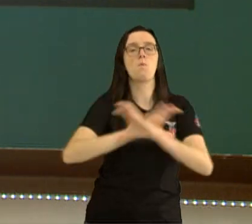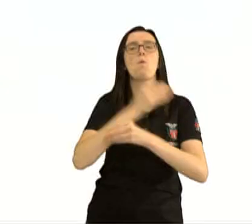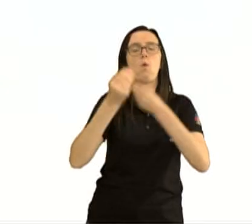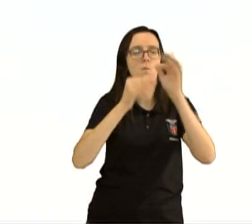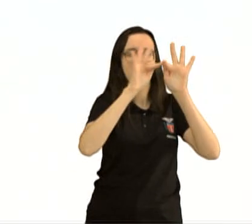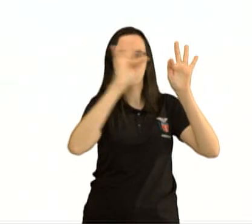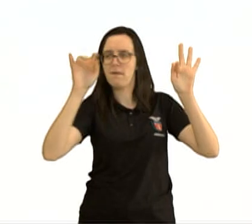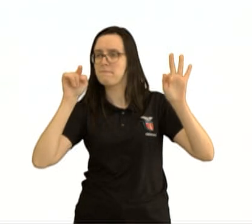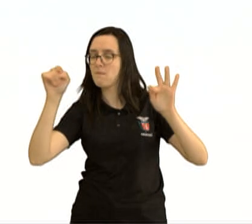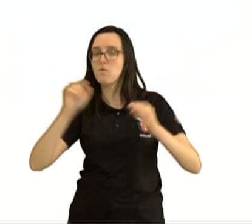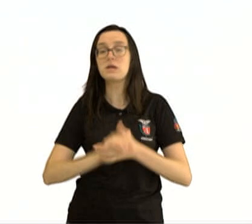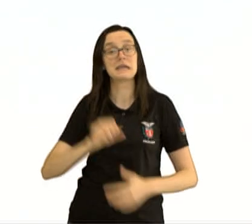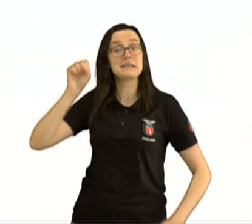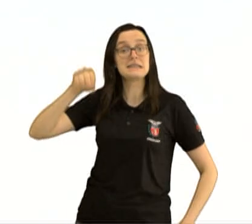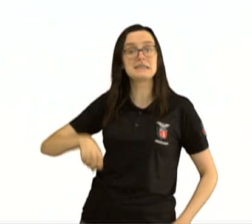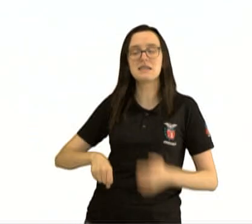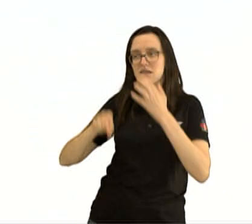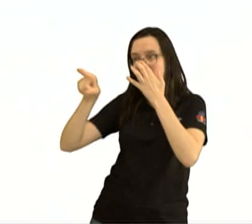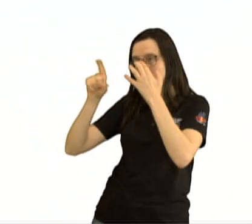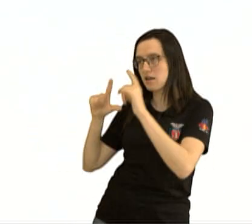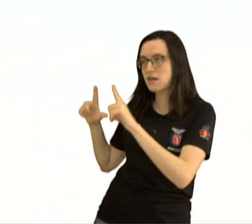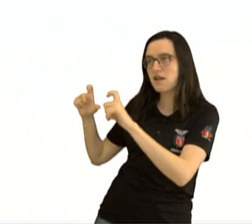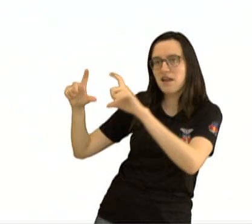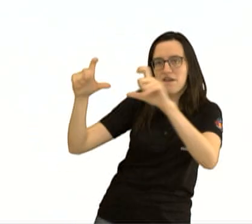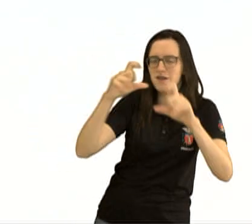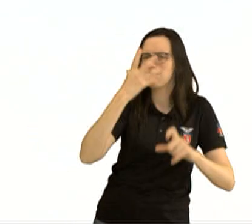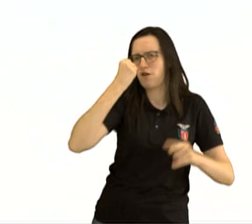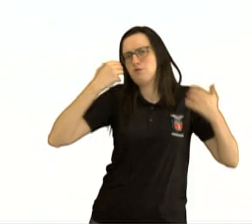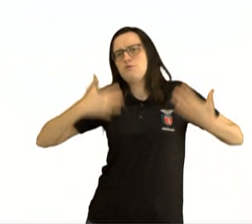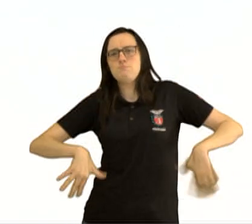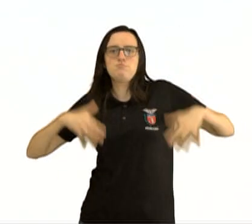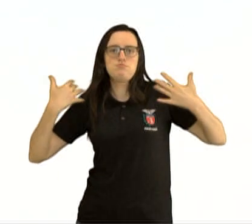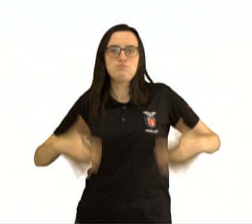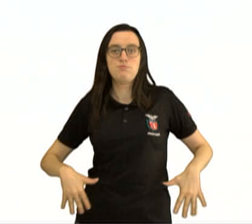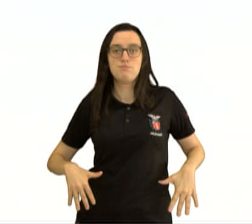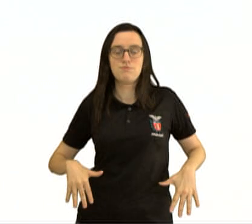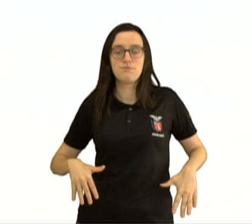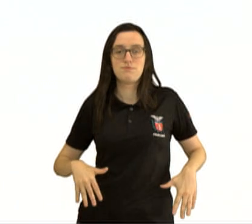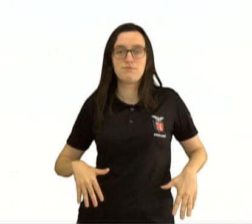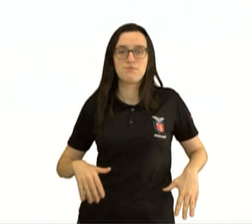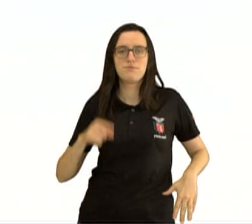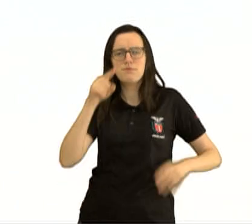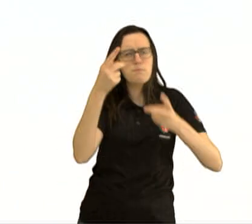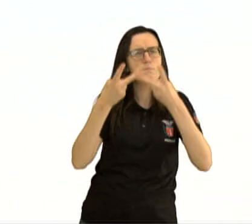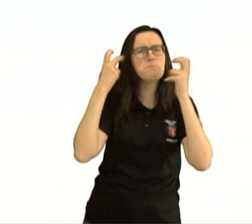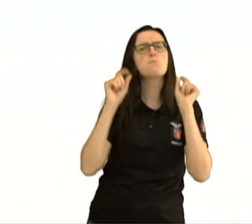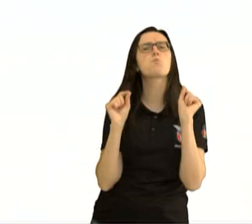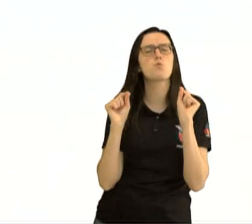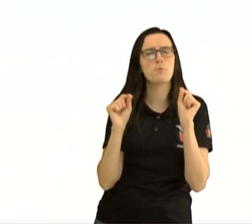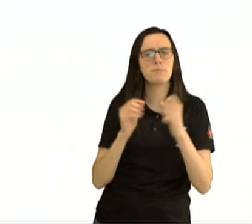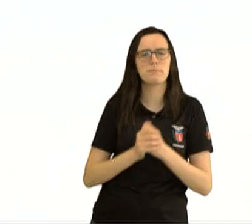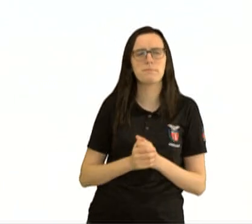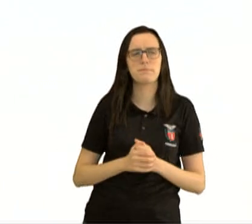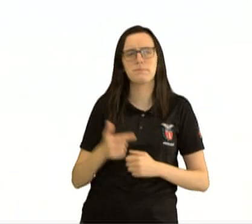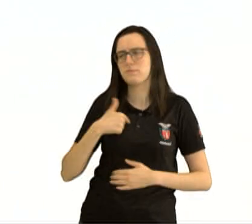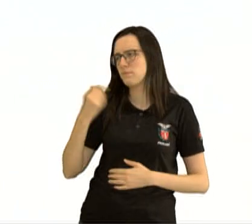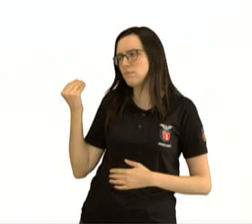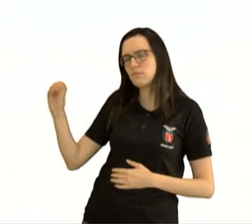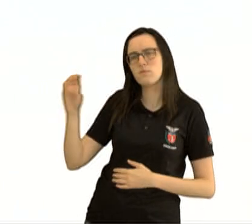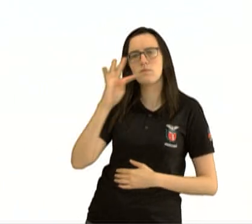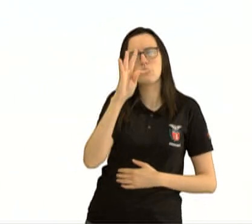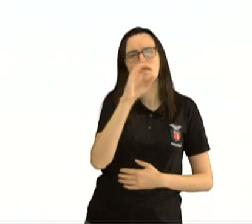afirmativa. Yes, she took awesome pictures. Repare que aqui eu coloquei o